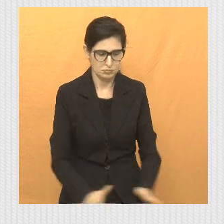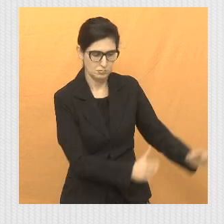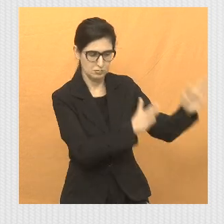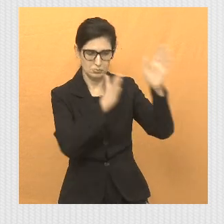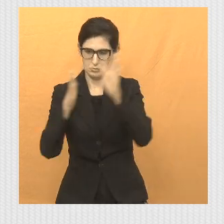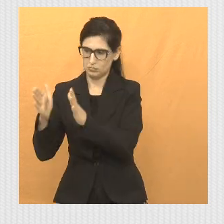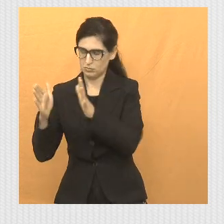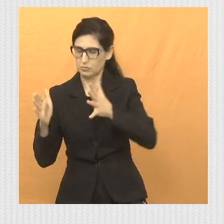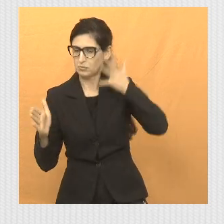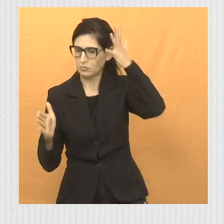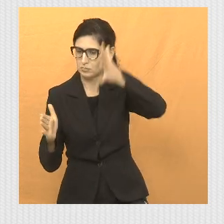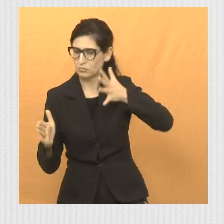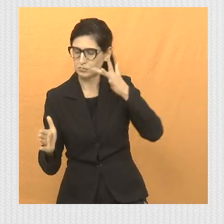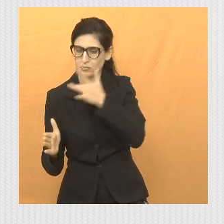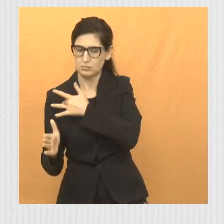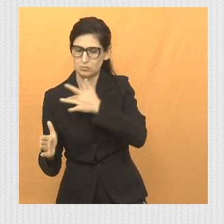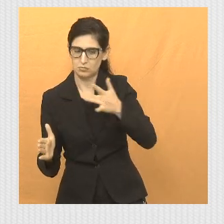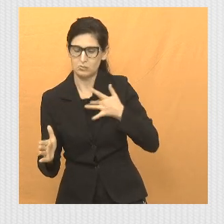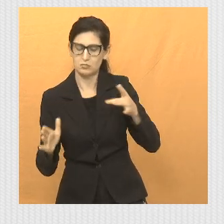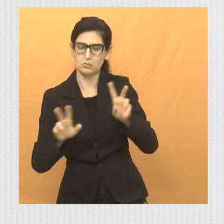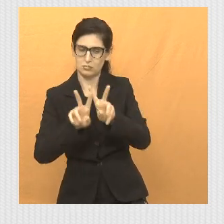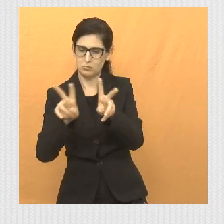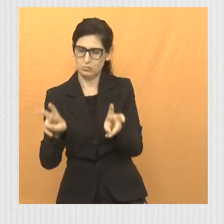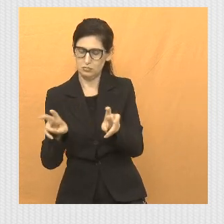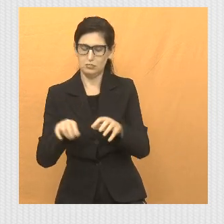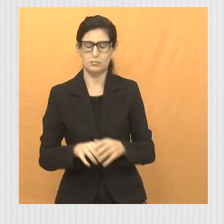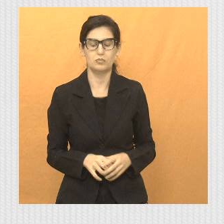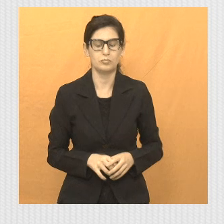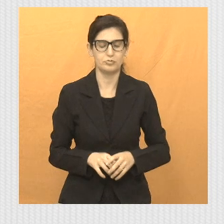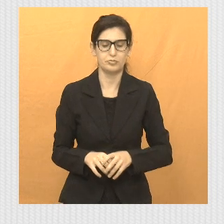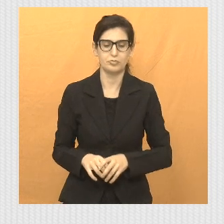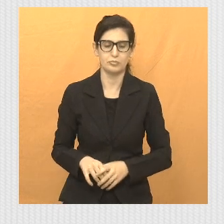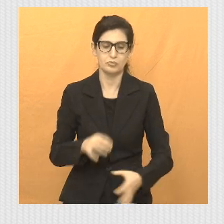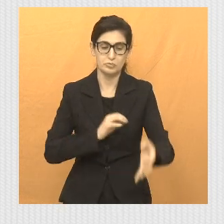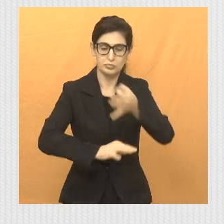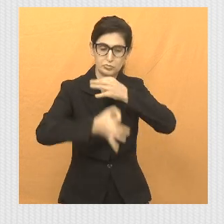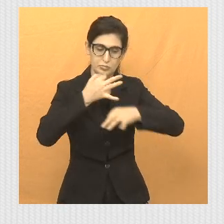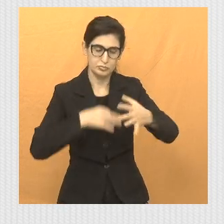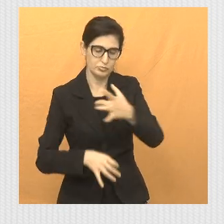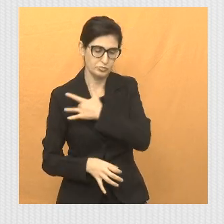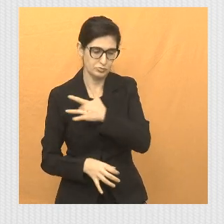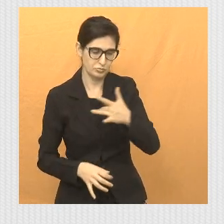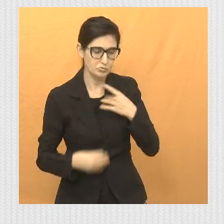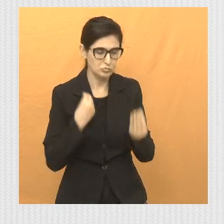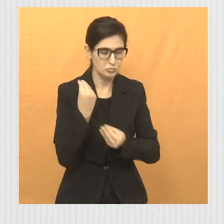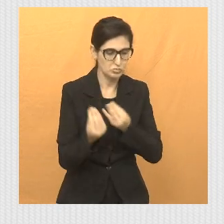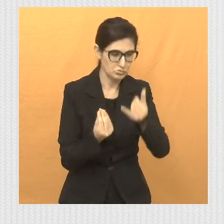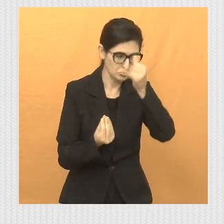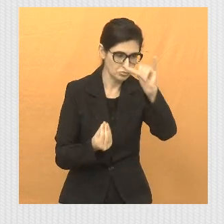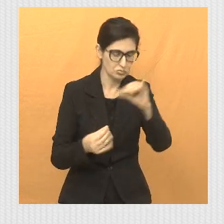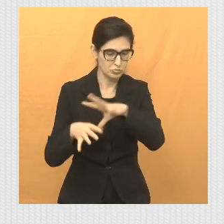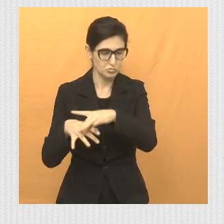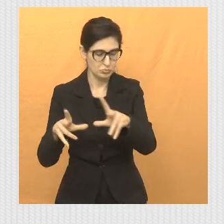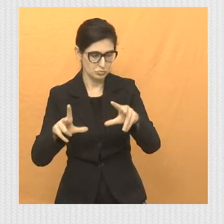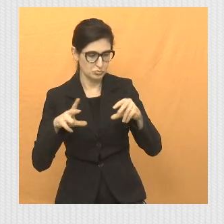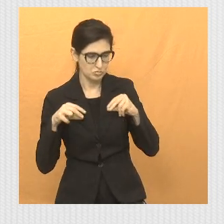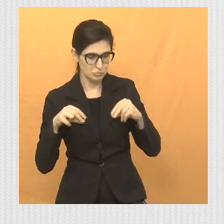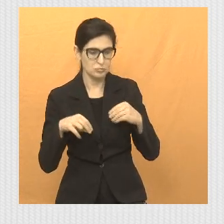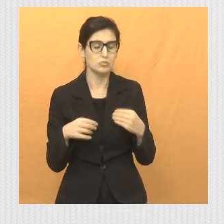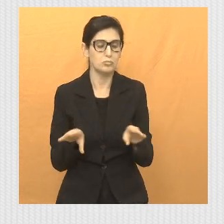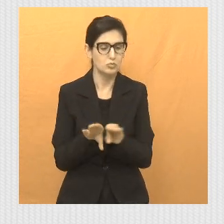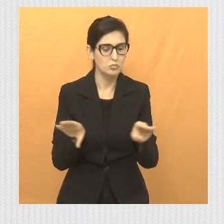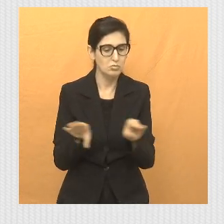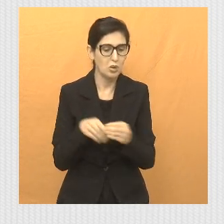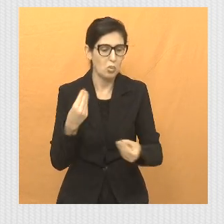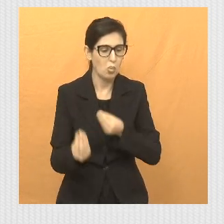Saúde. O tema era Democracia e Saúde, Saúde como Direito e Consolidação e Financiamento do